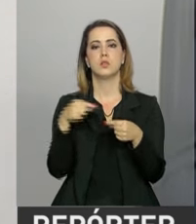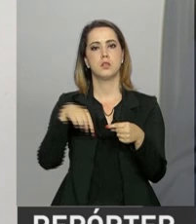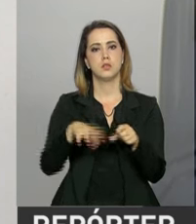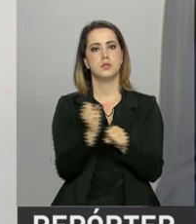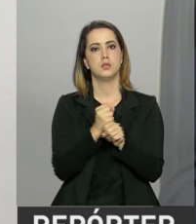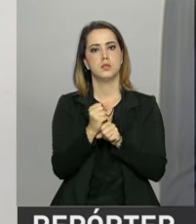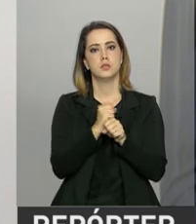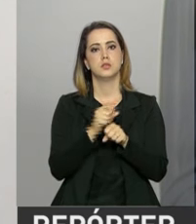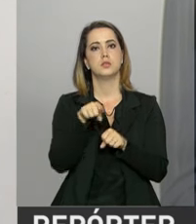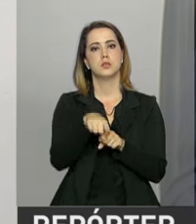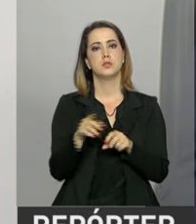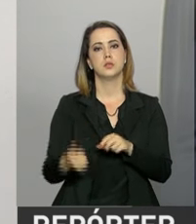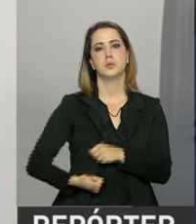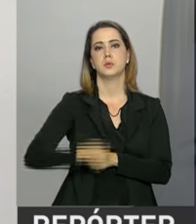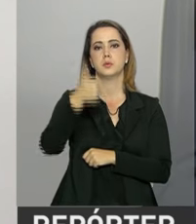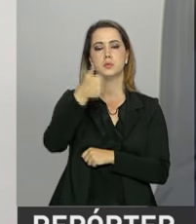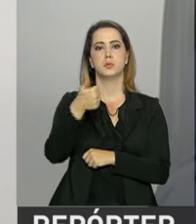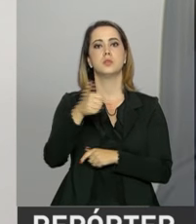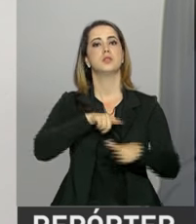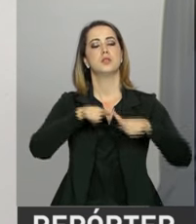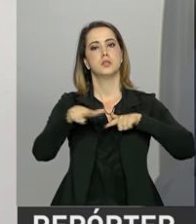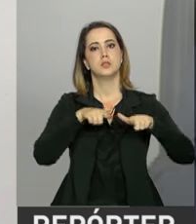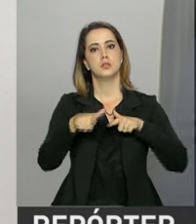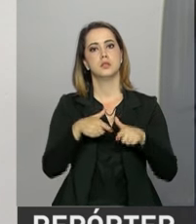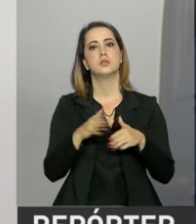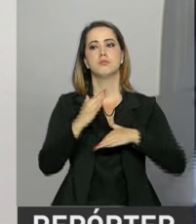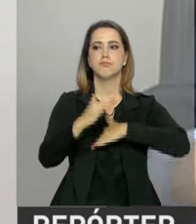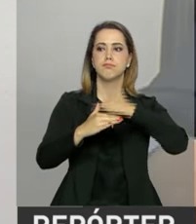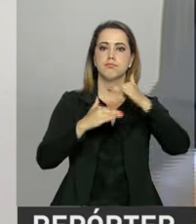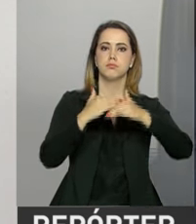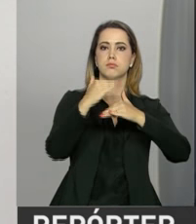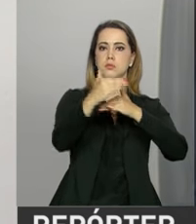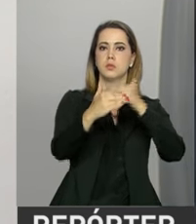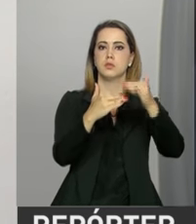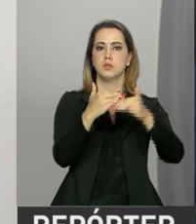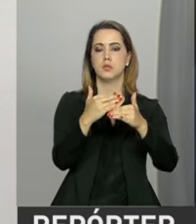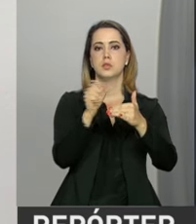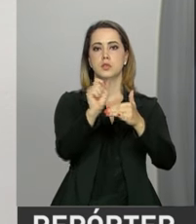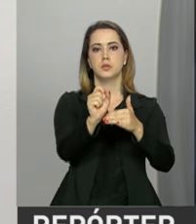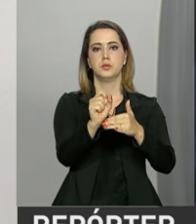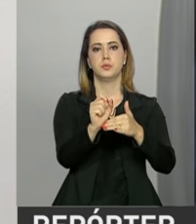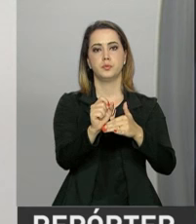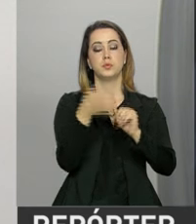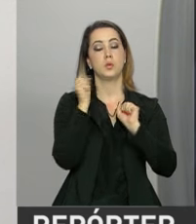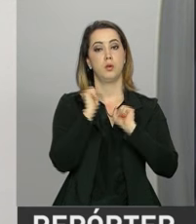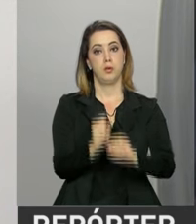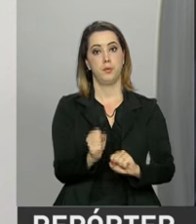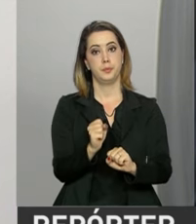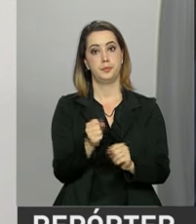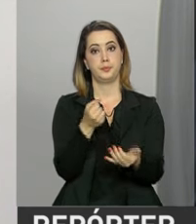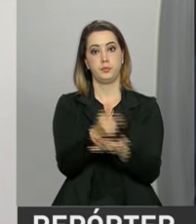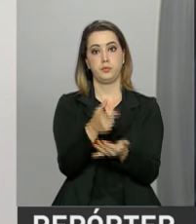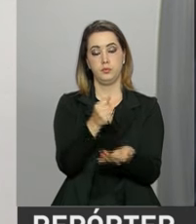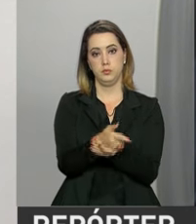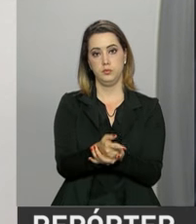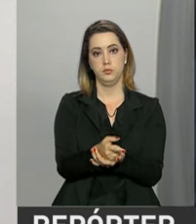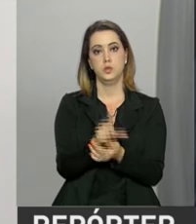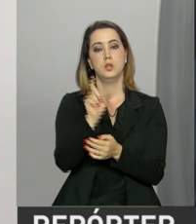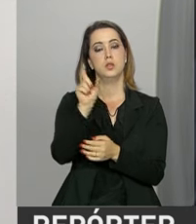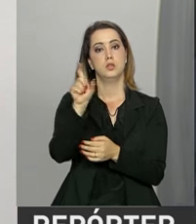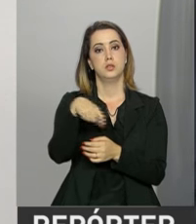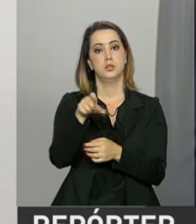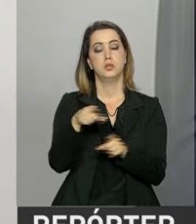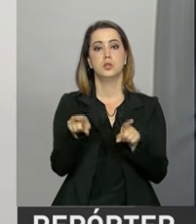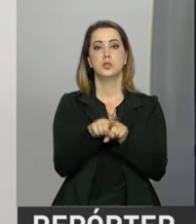de qualquer forma isso vai gerar emprego na cadeia produtiva que vai produzir materiais que serão consumidos em especial na construção